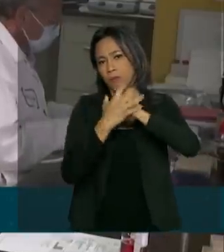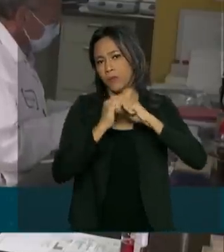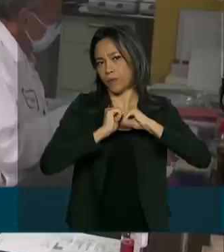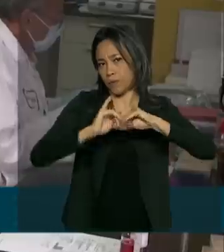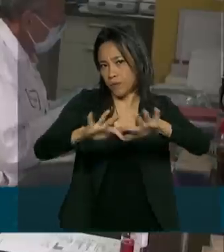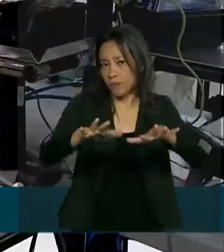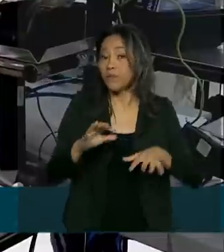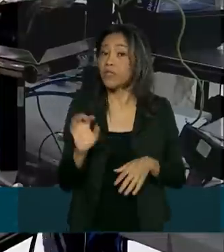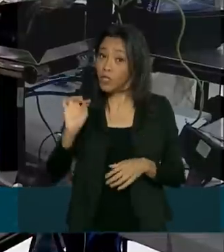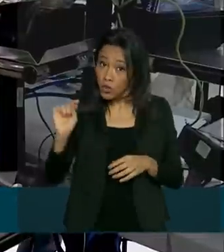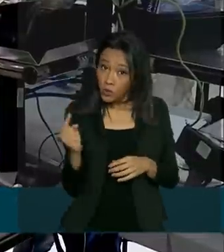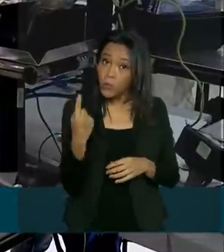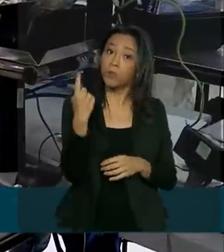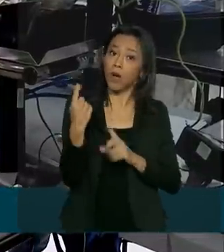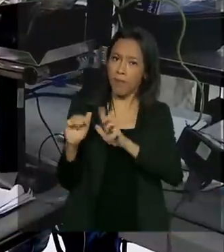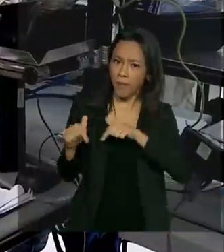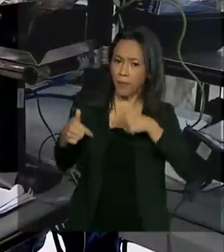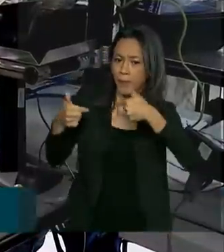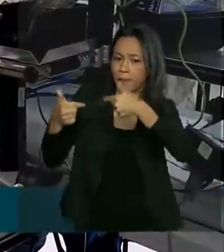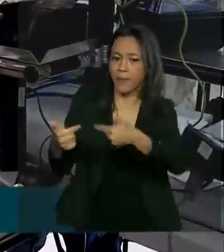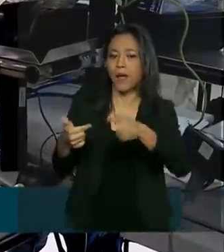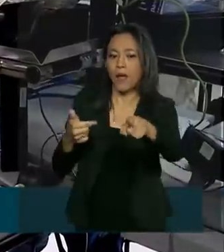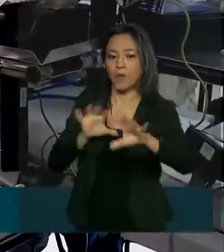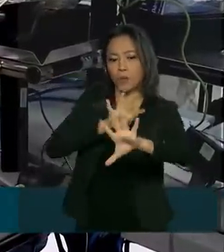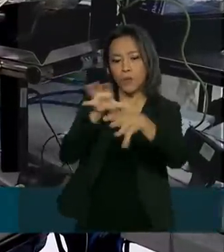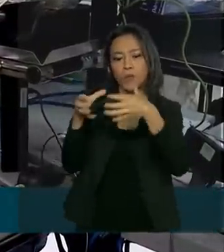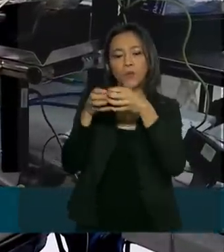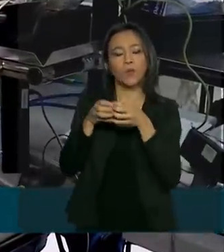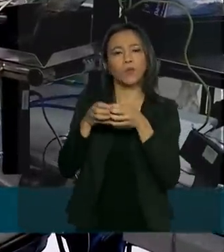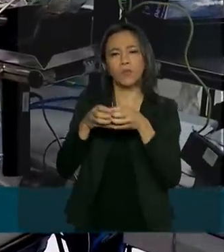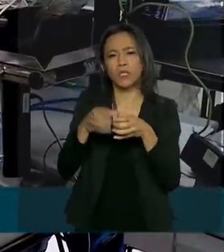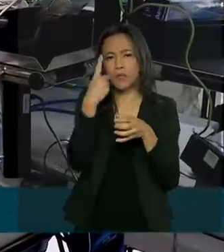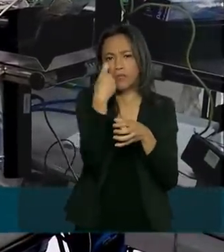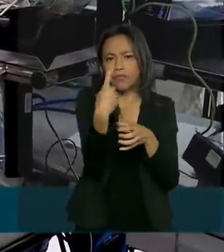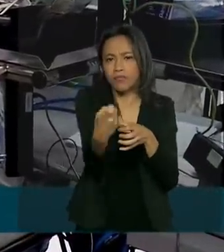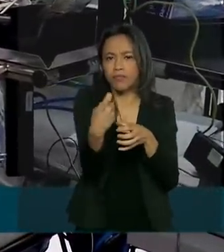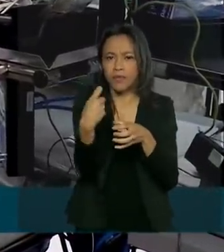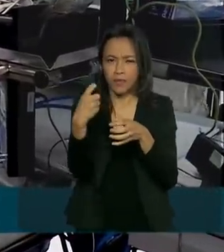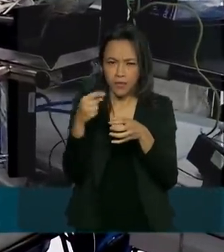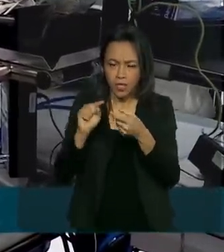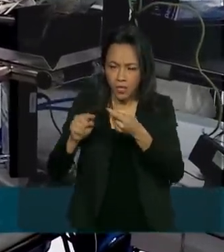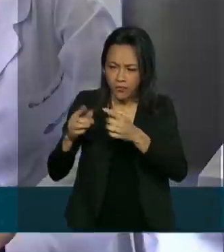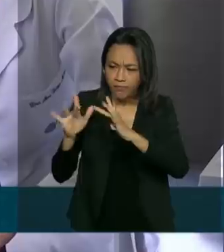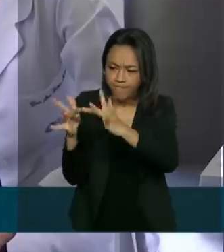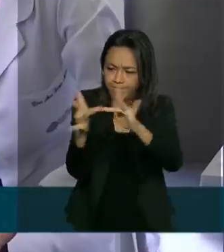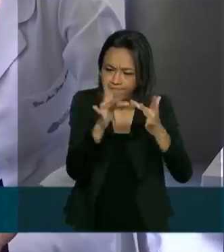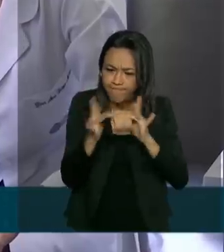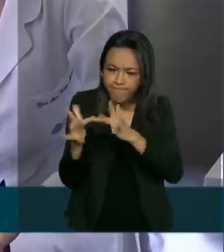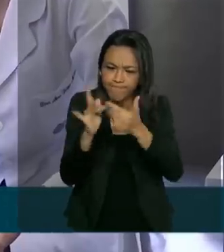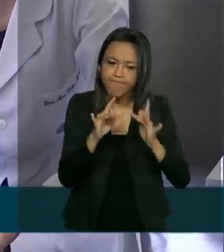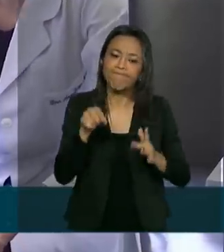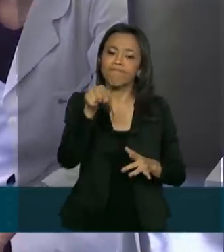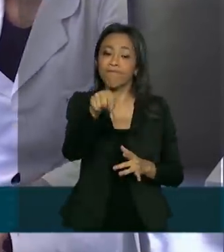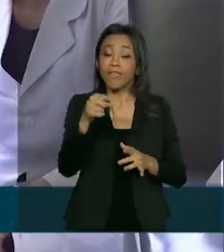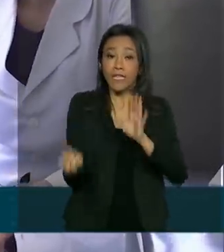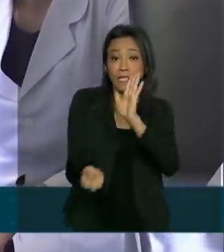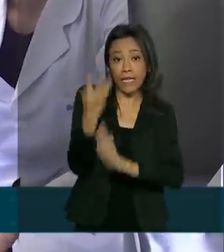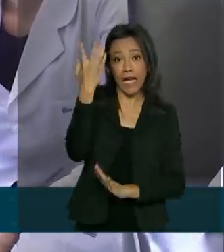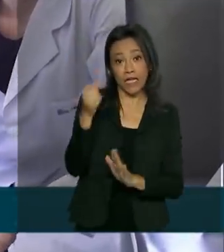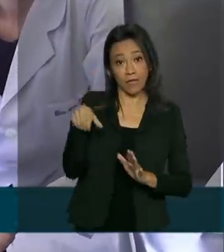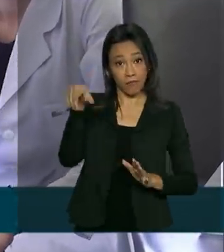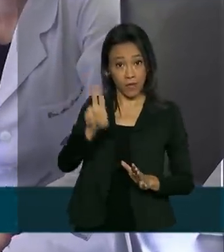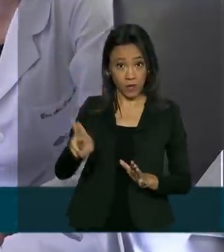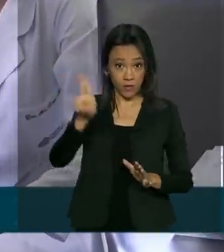E uma dessas iniciativas é o Grupo de Interesse Especial Covid-19, guiado pela Rede Universitária